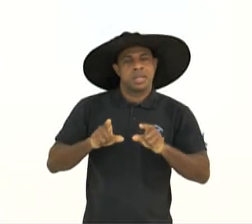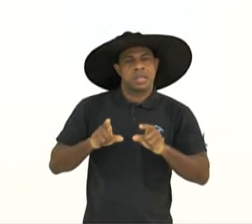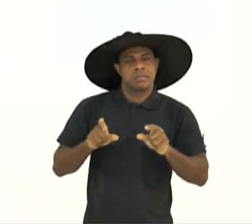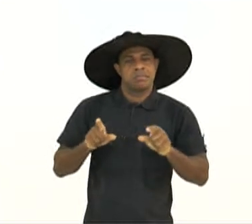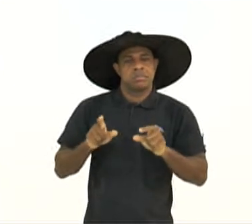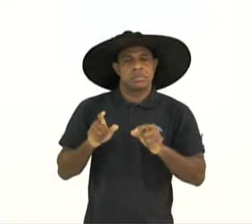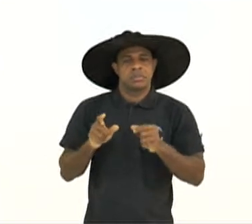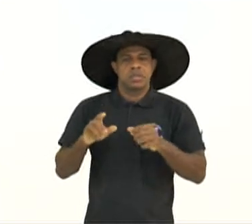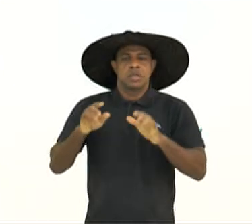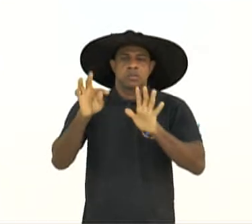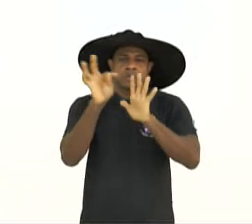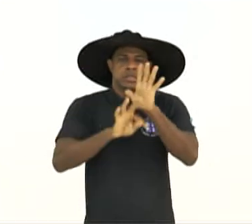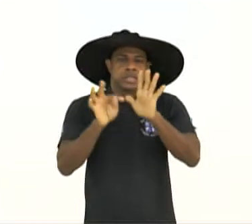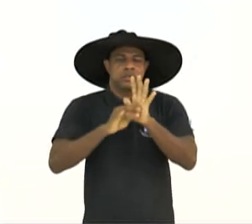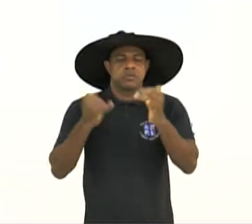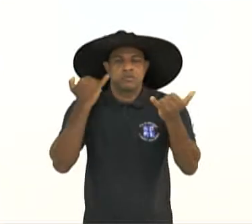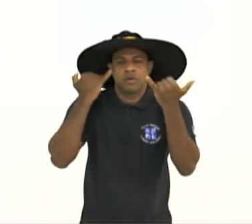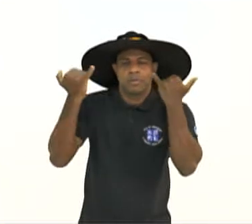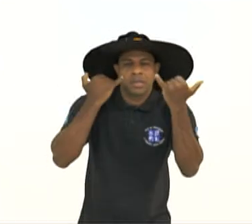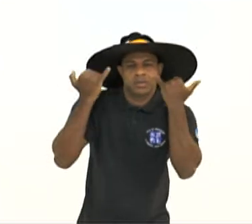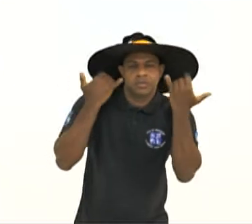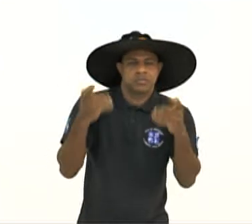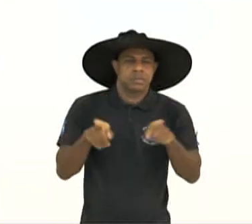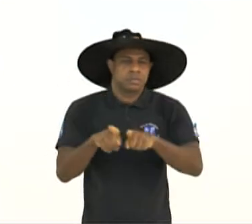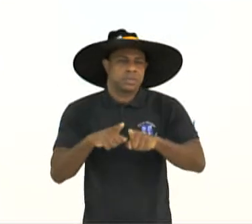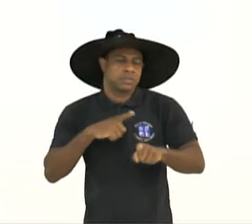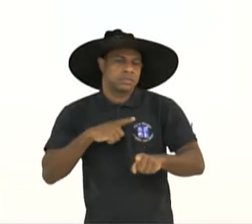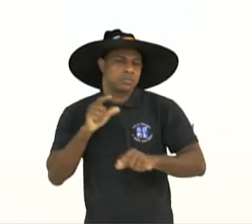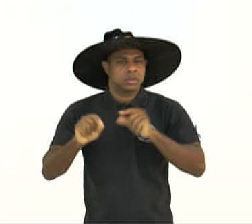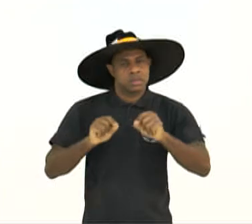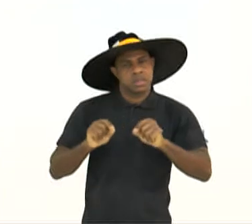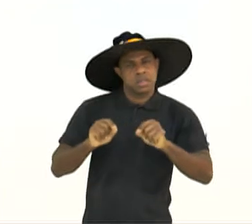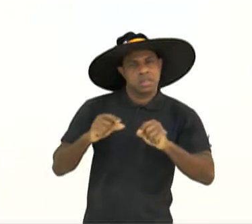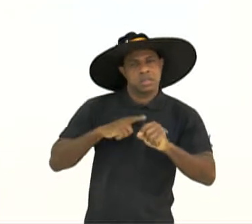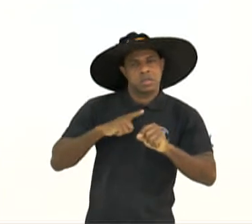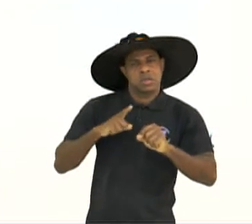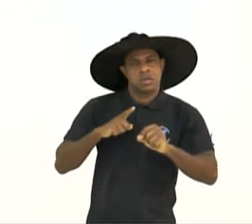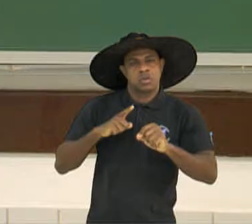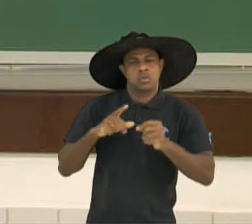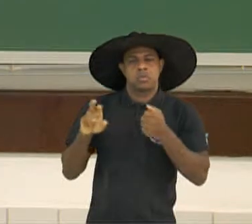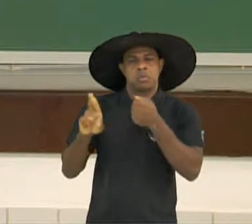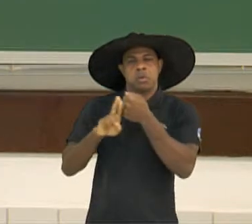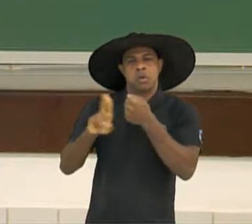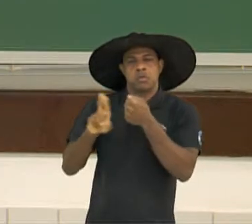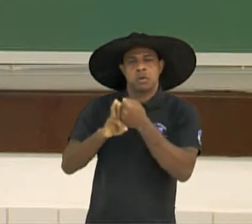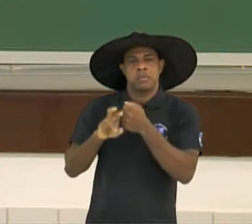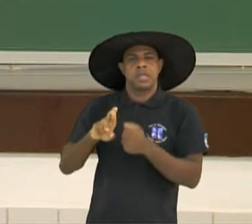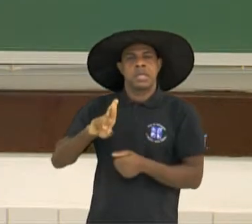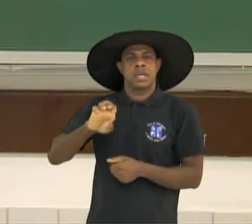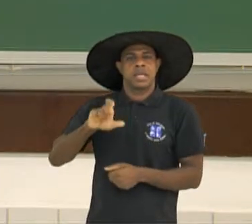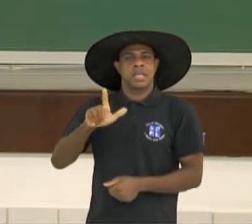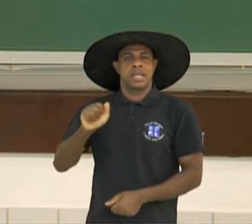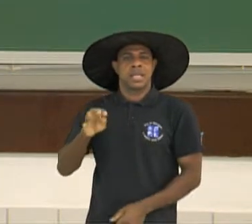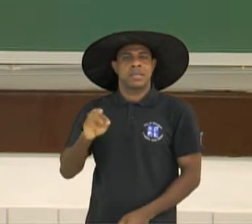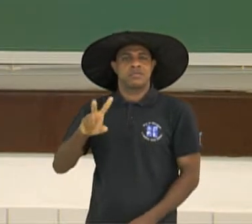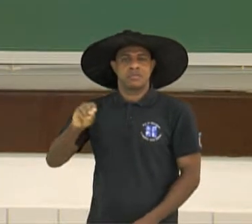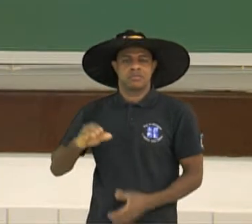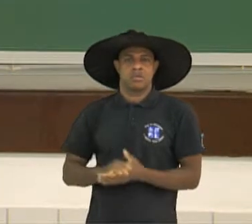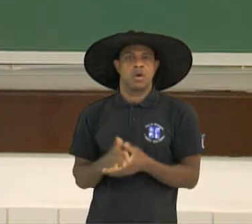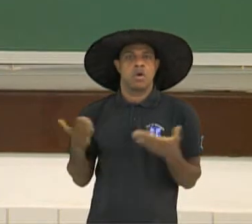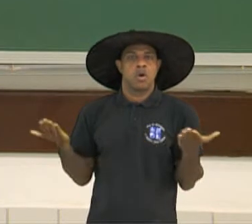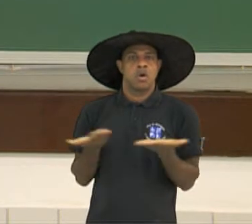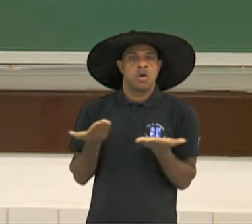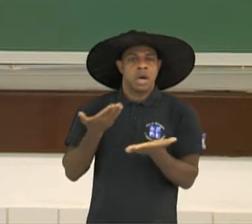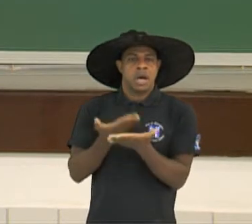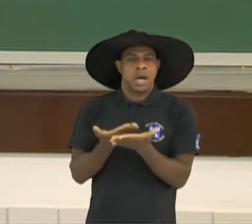aos textos informativos, pôster e slogans, e tivemos também aprimoramento sobre os pronomes relativos. Na aula de hoje, nós vamos falar